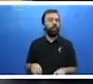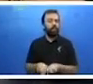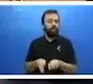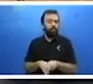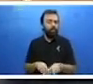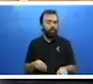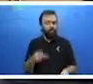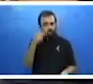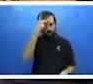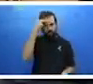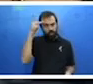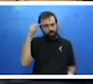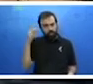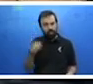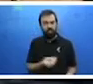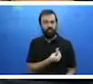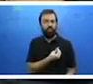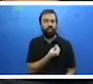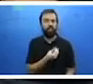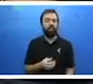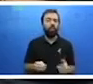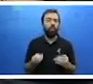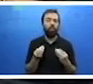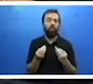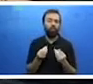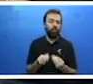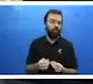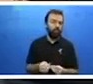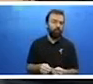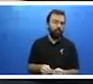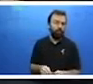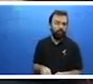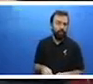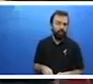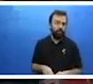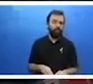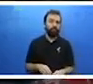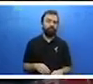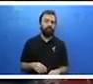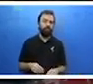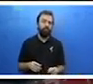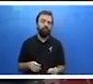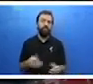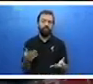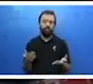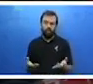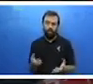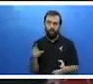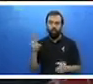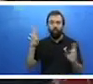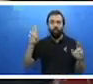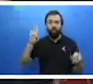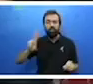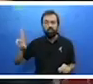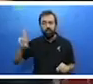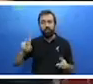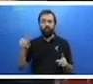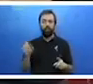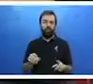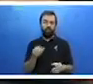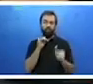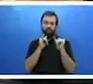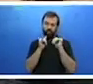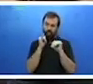bem informado sobre o país e pode elaborar a maioria das políticas públicas,